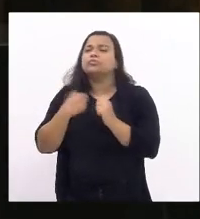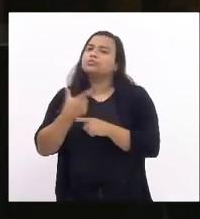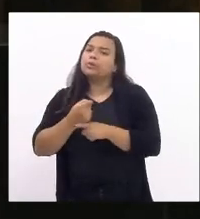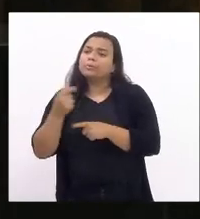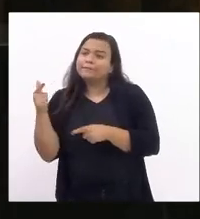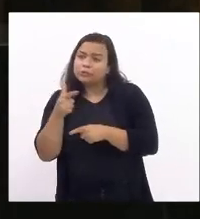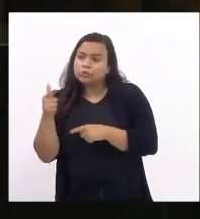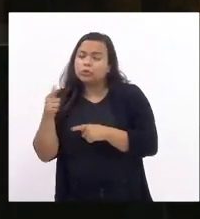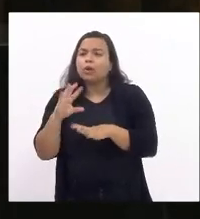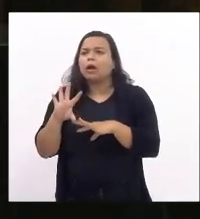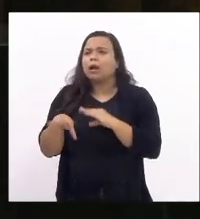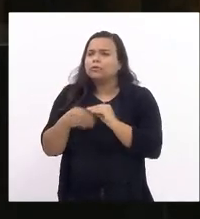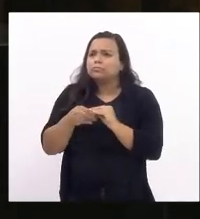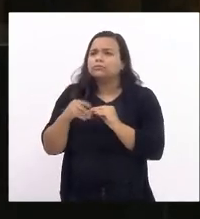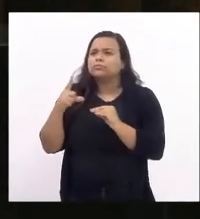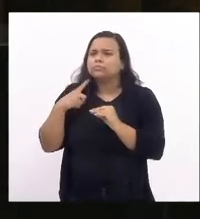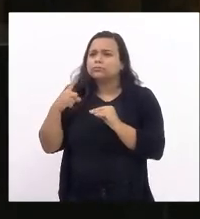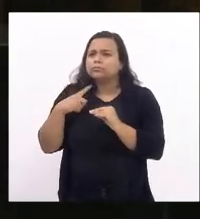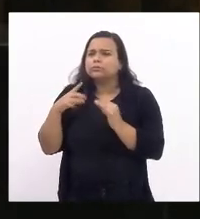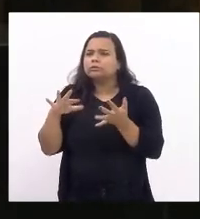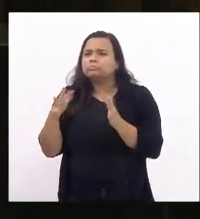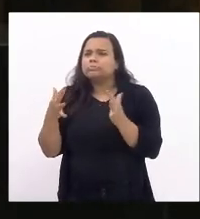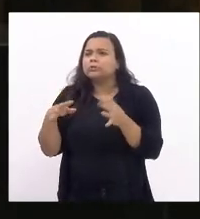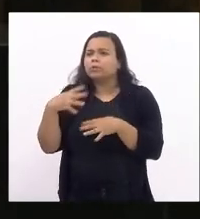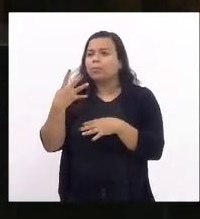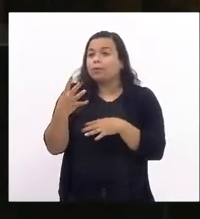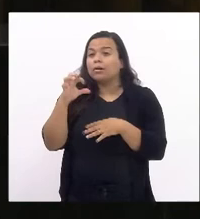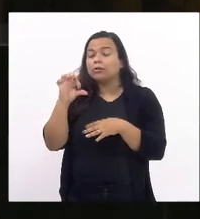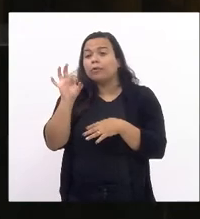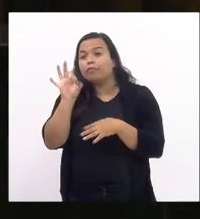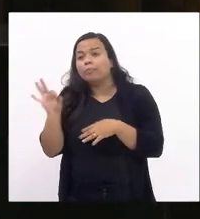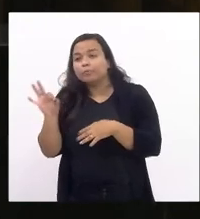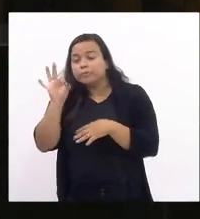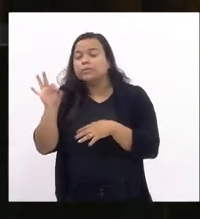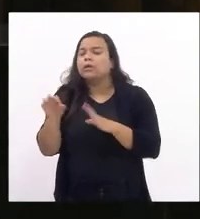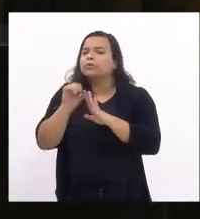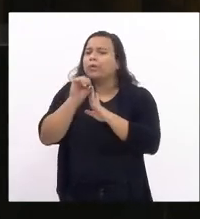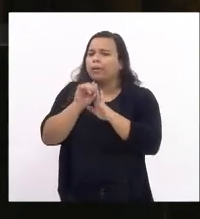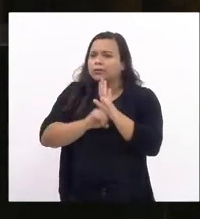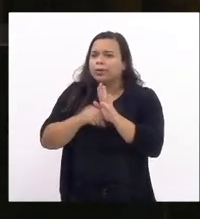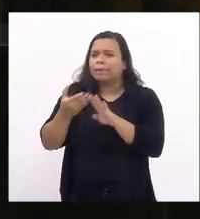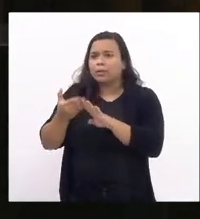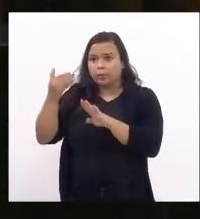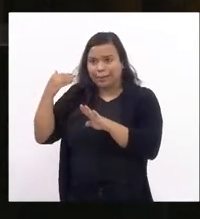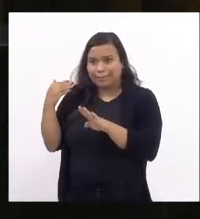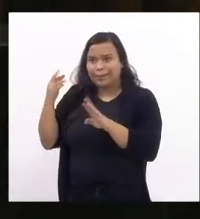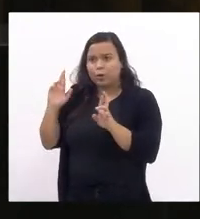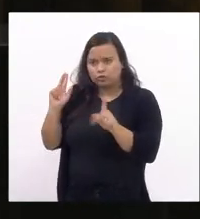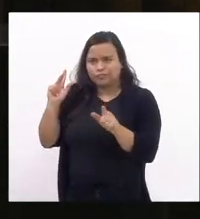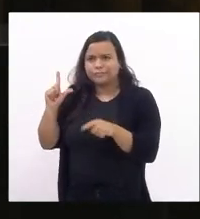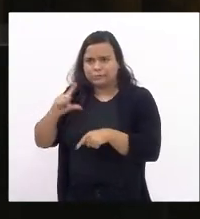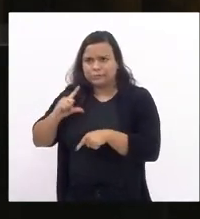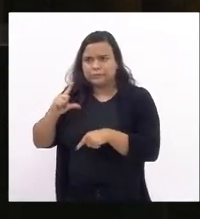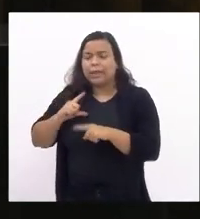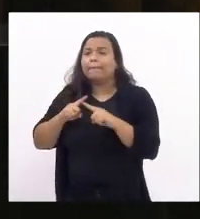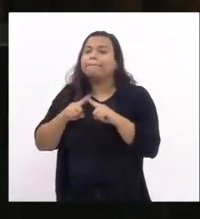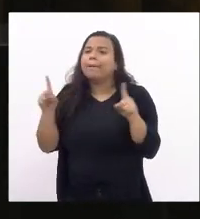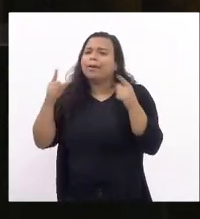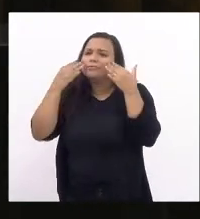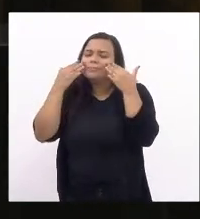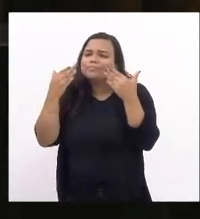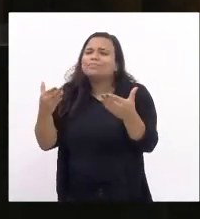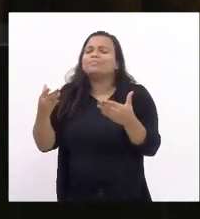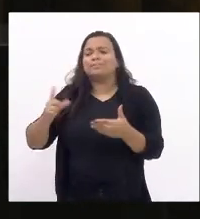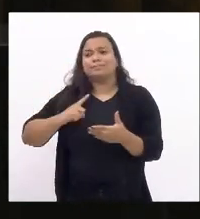com incremento de cerca de 49% com o orçamento anterior, ficou